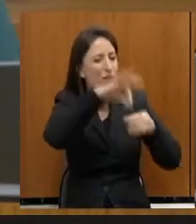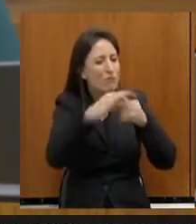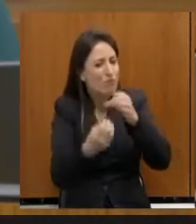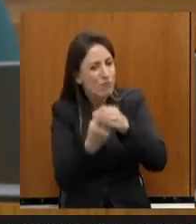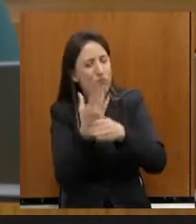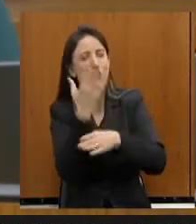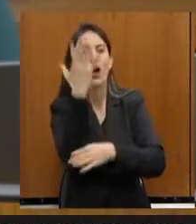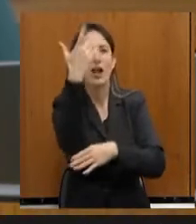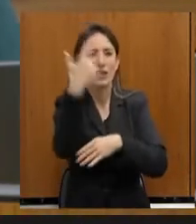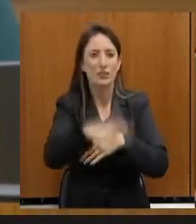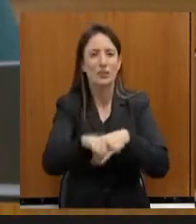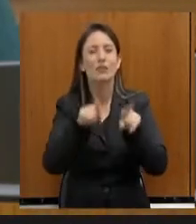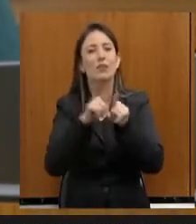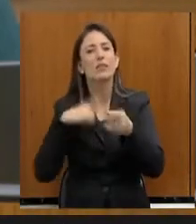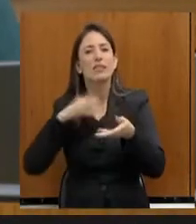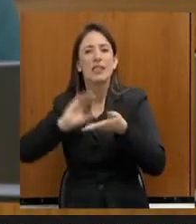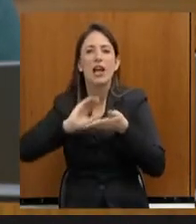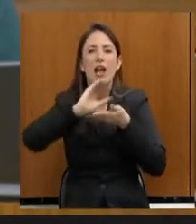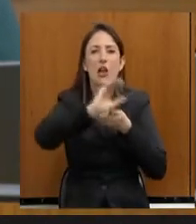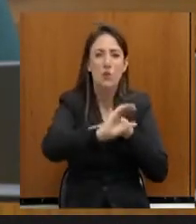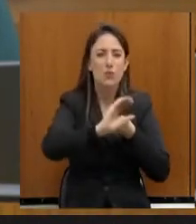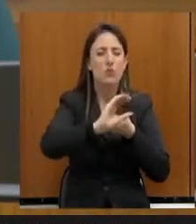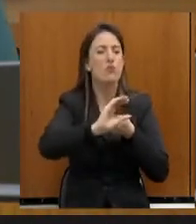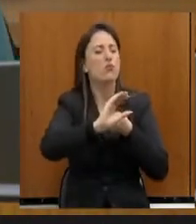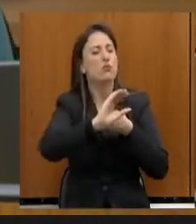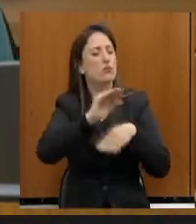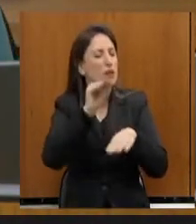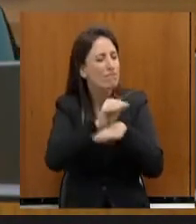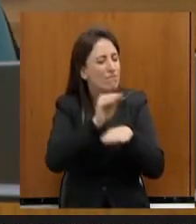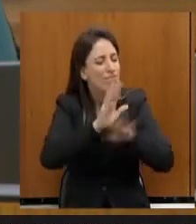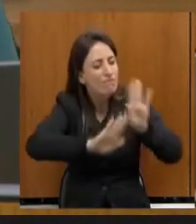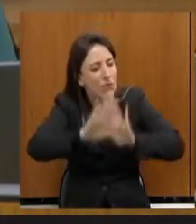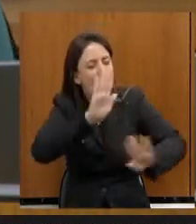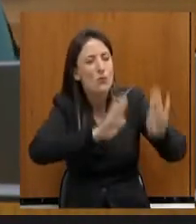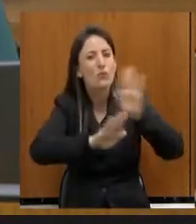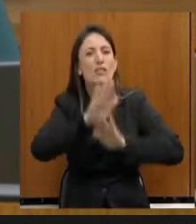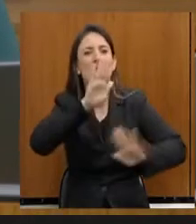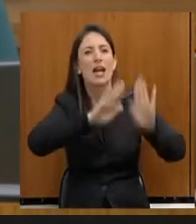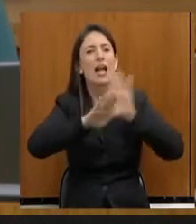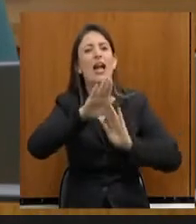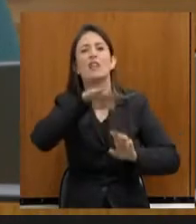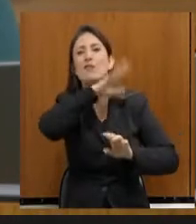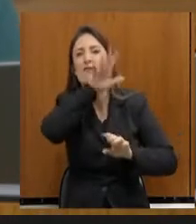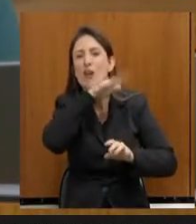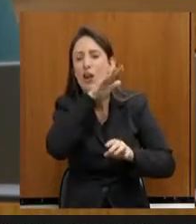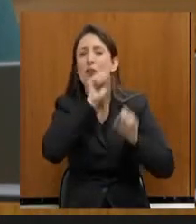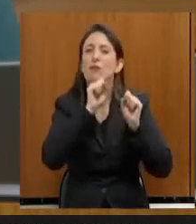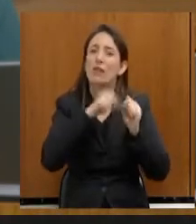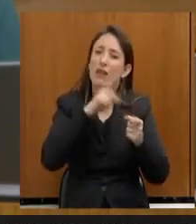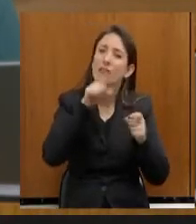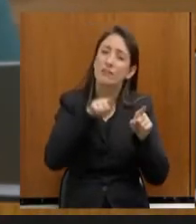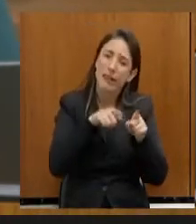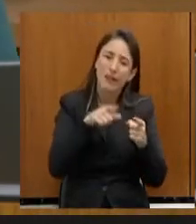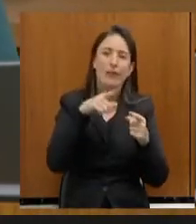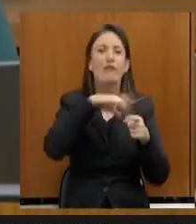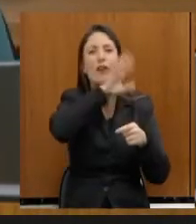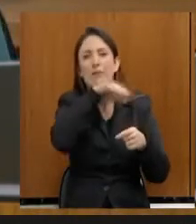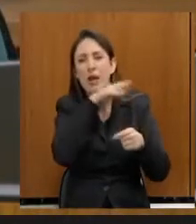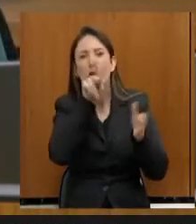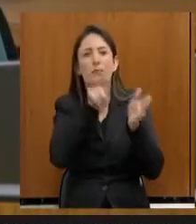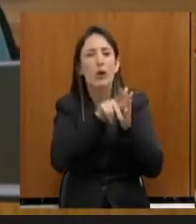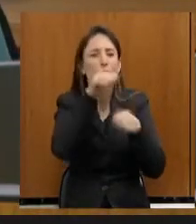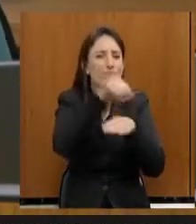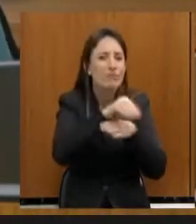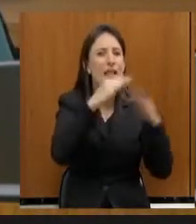recurso destinado a questão de fauna seja fauna doméstica seja fauna Silvestre